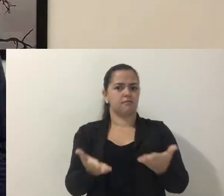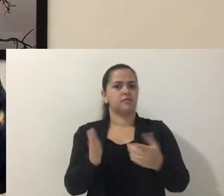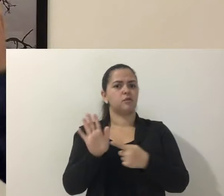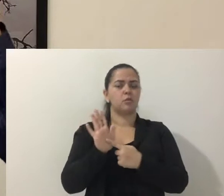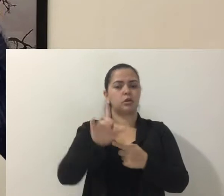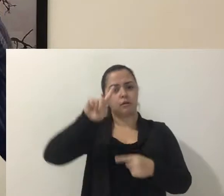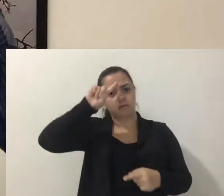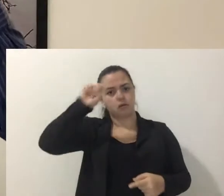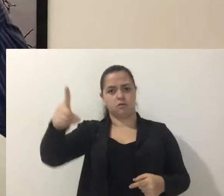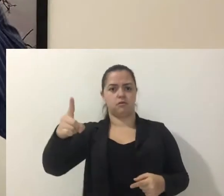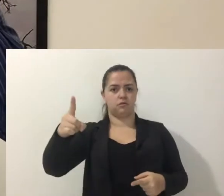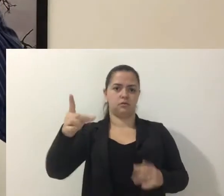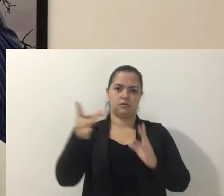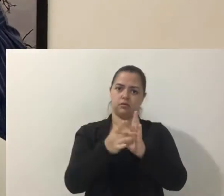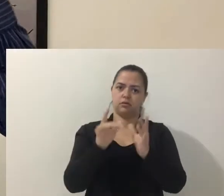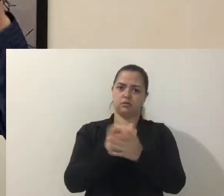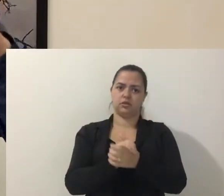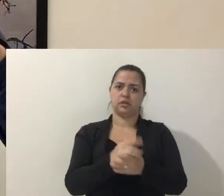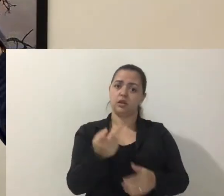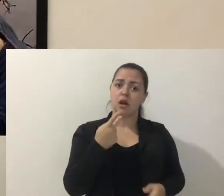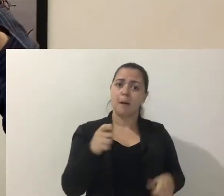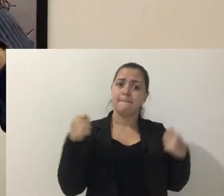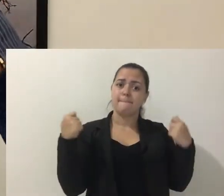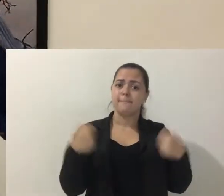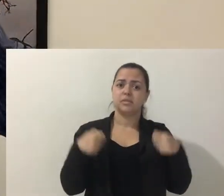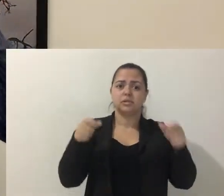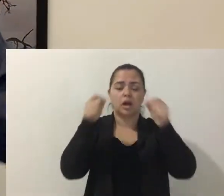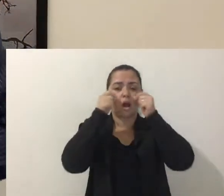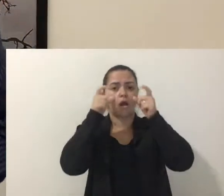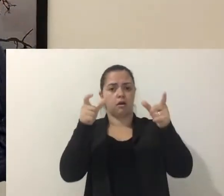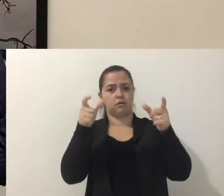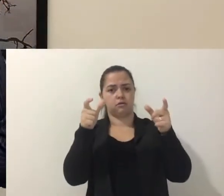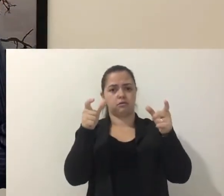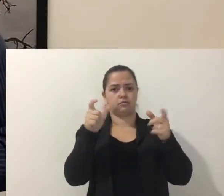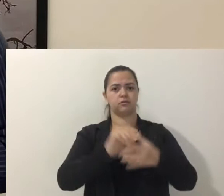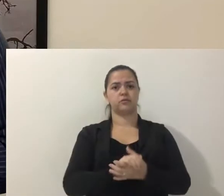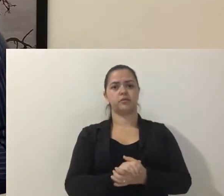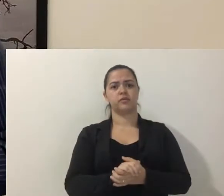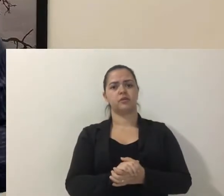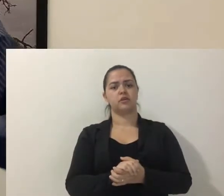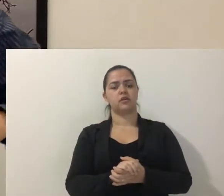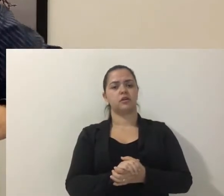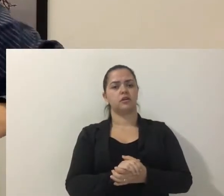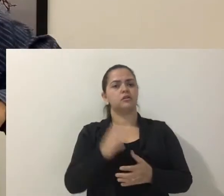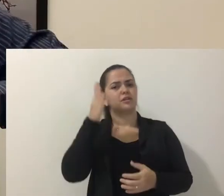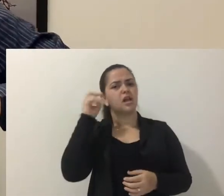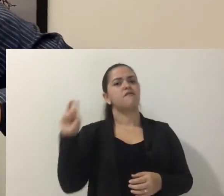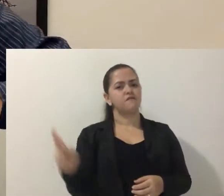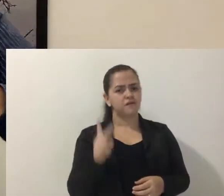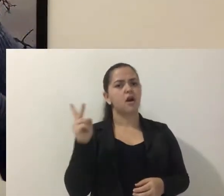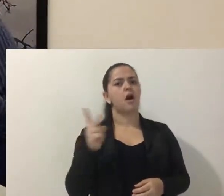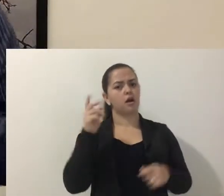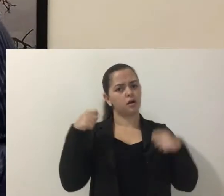que eu e você precisamos atentar. Eu creio que são esses os valores que precisam ser resgatados, e quando nós